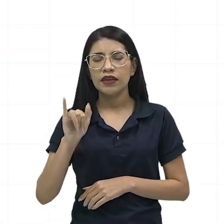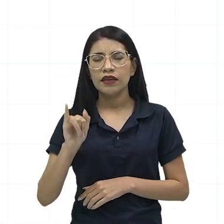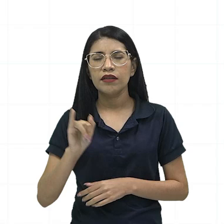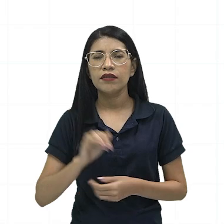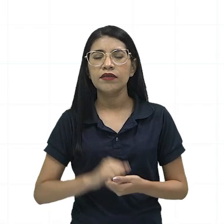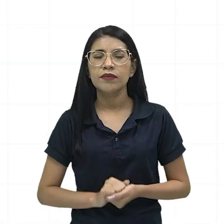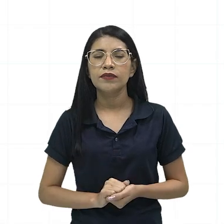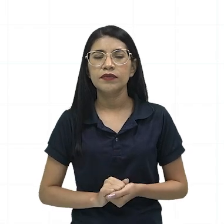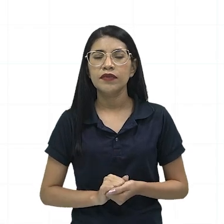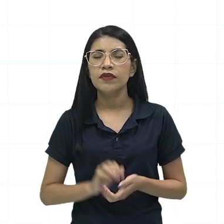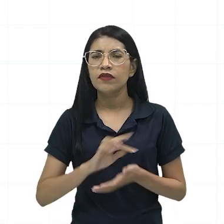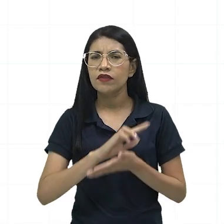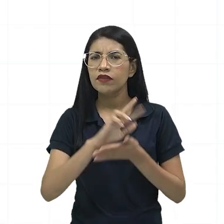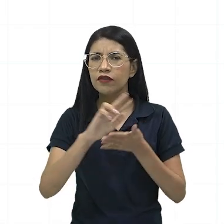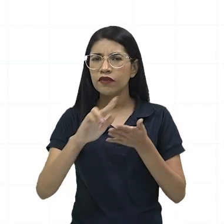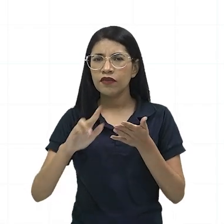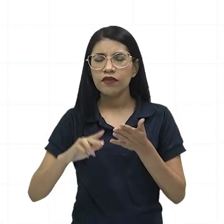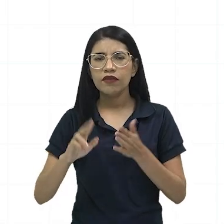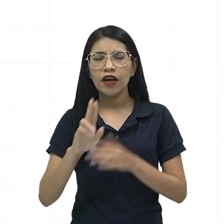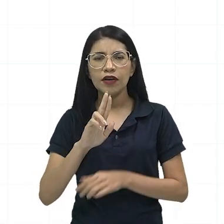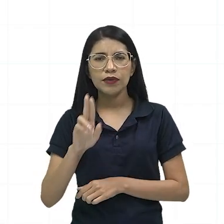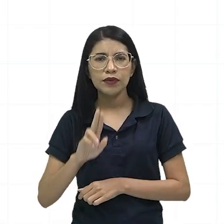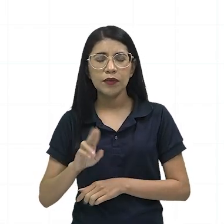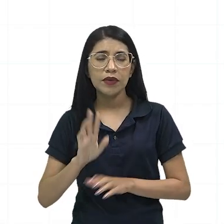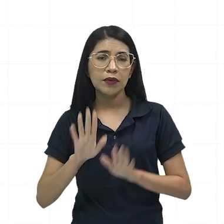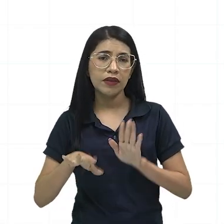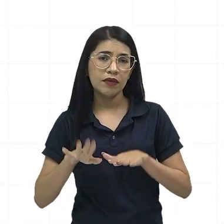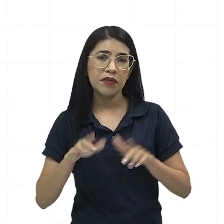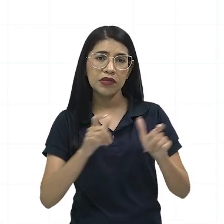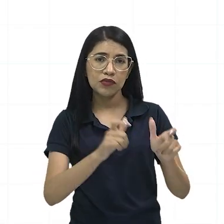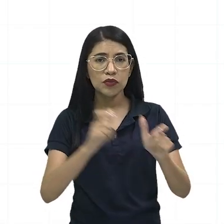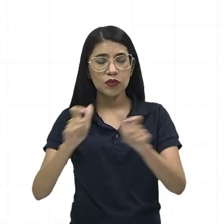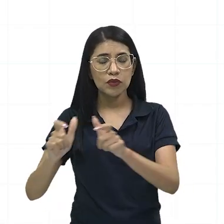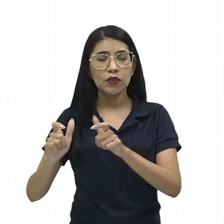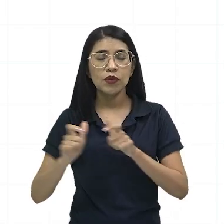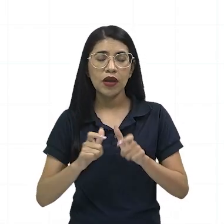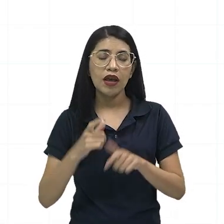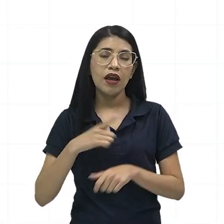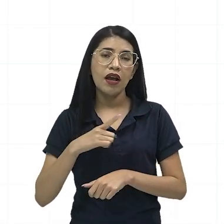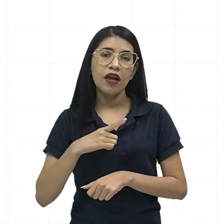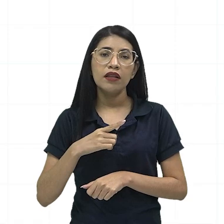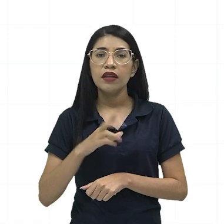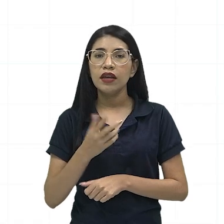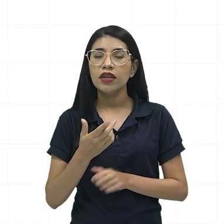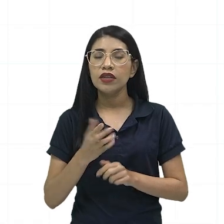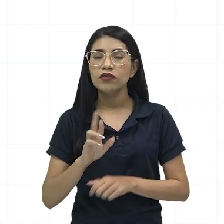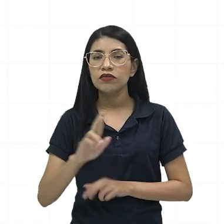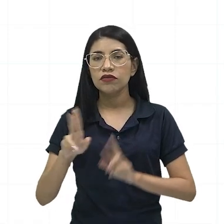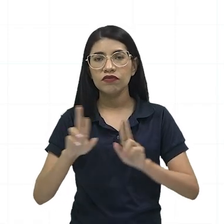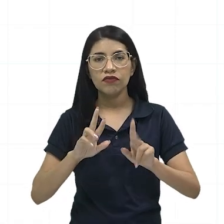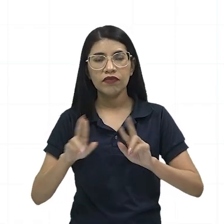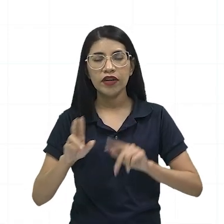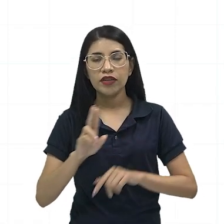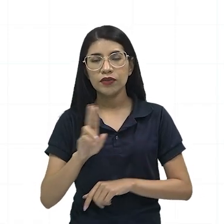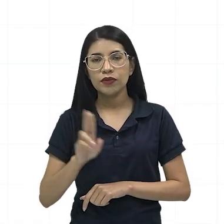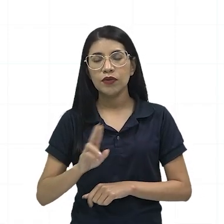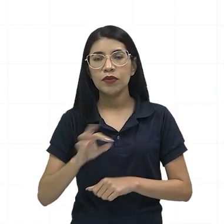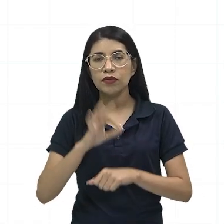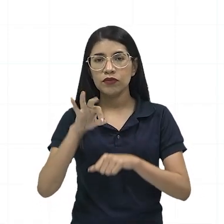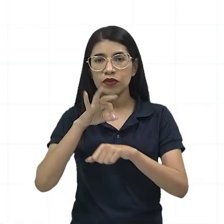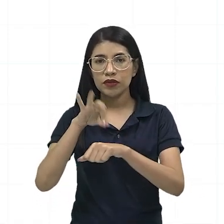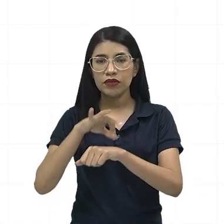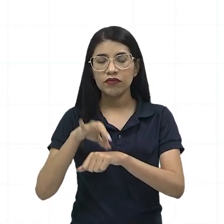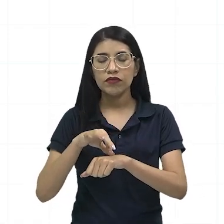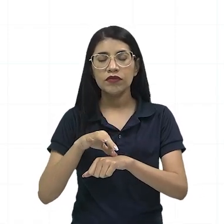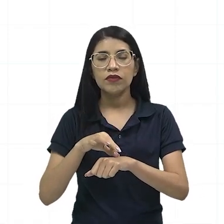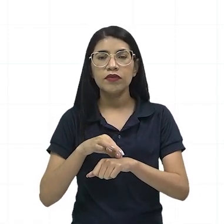anjinho, entre outros, né? Então, dependendo aí da região, nós temos esse mosquito que faz parte do ciclo